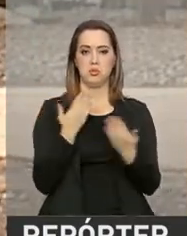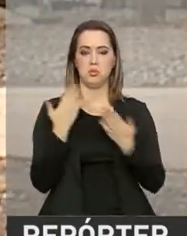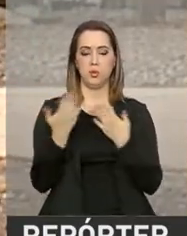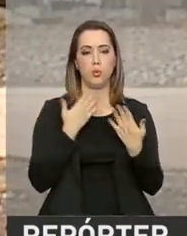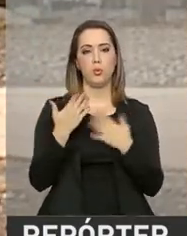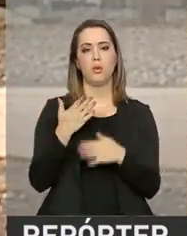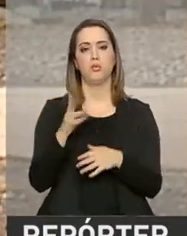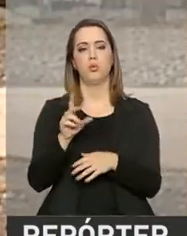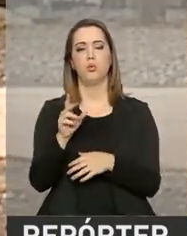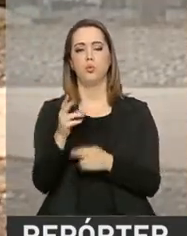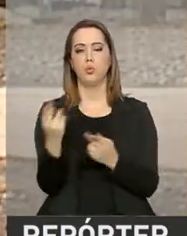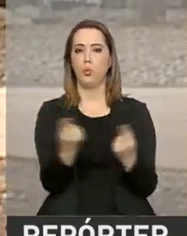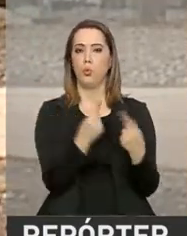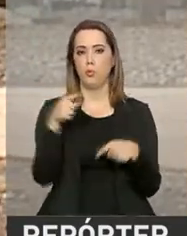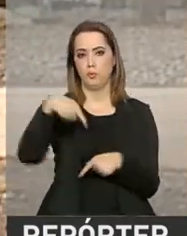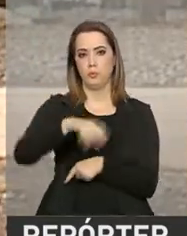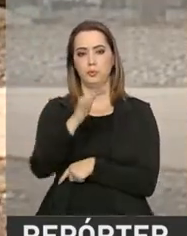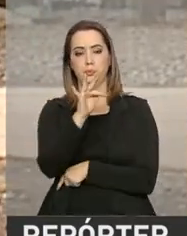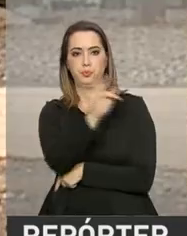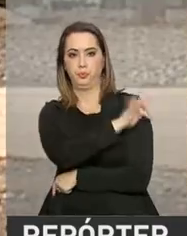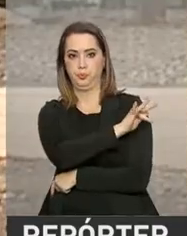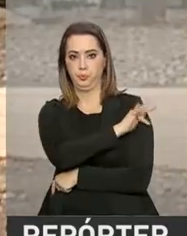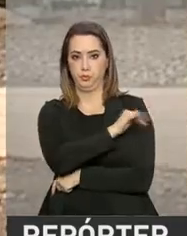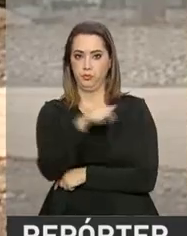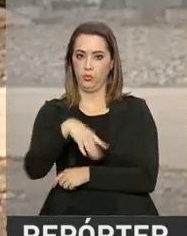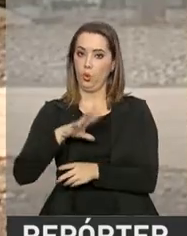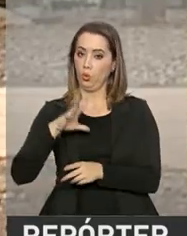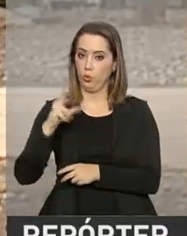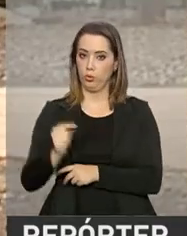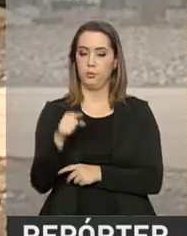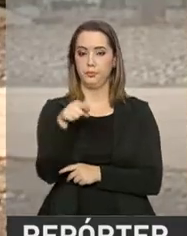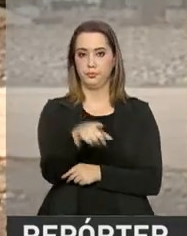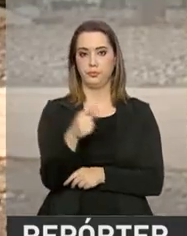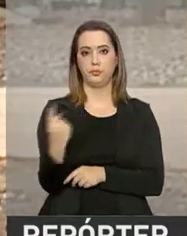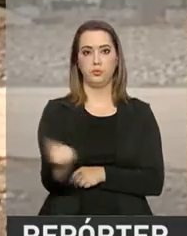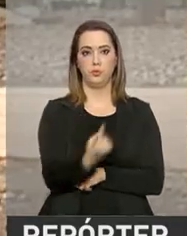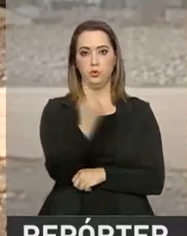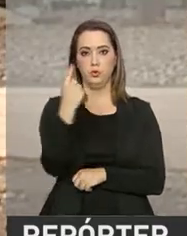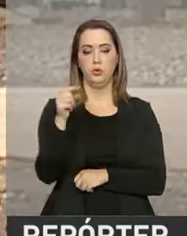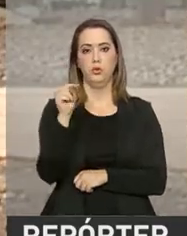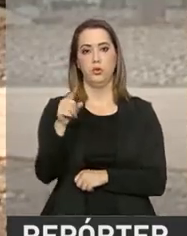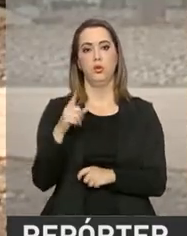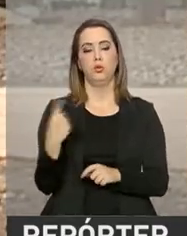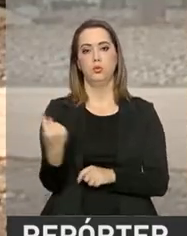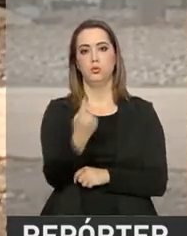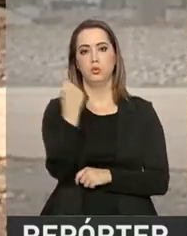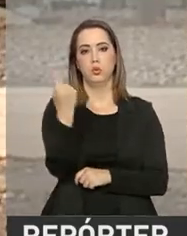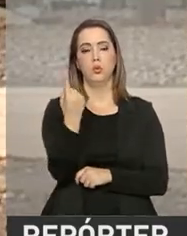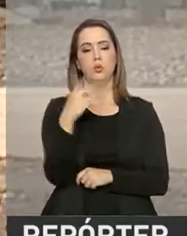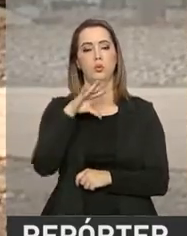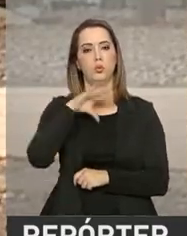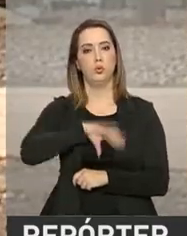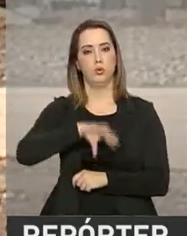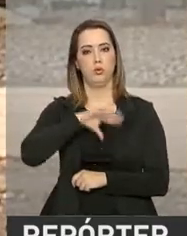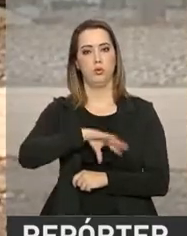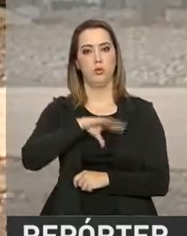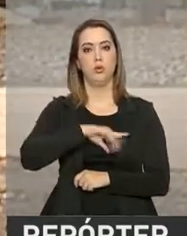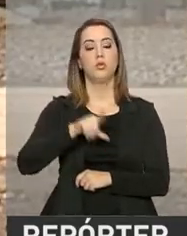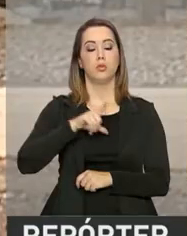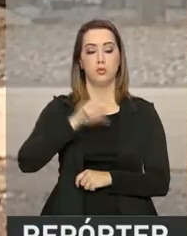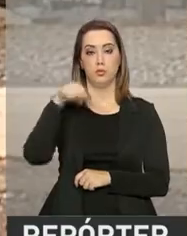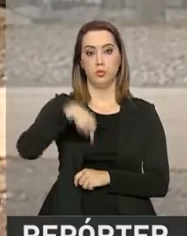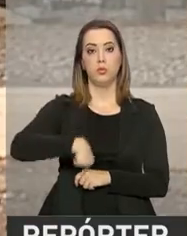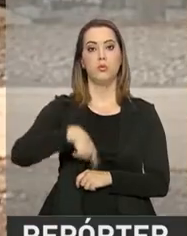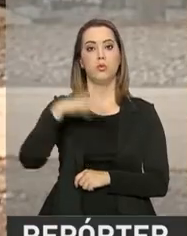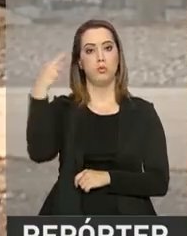brasileiro completo. Esse é o único certificado brasileiro de proficiência em português como língua estrangeira reconhecido